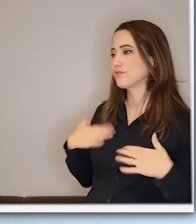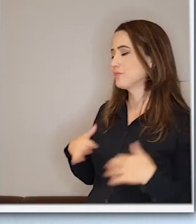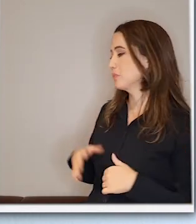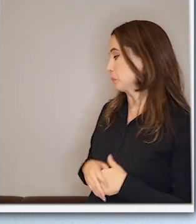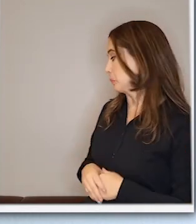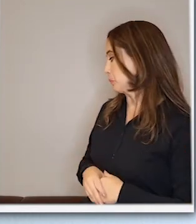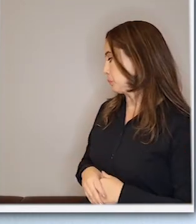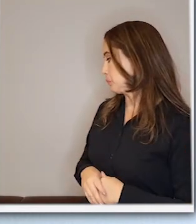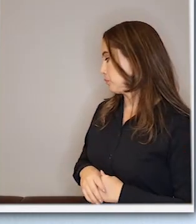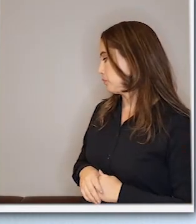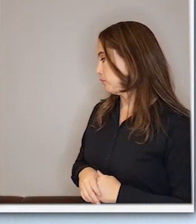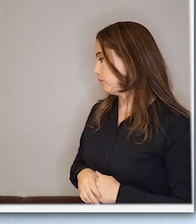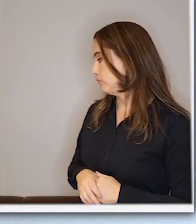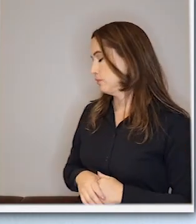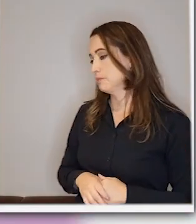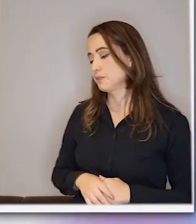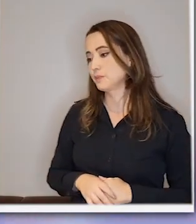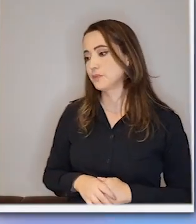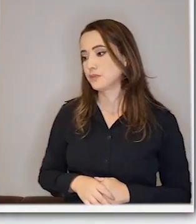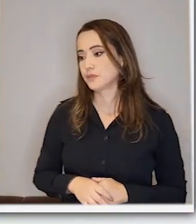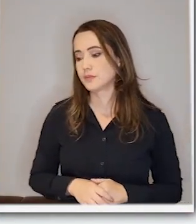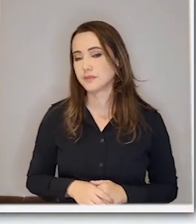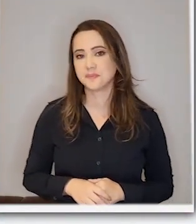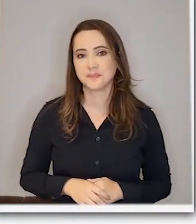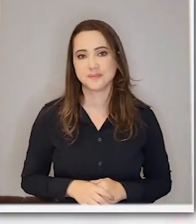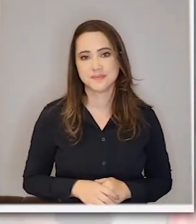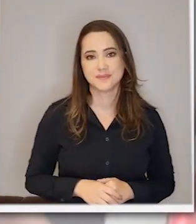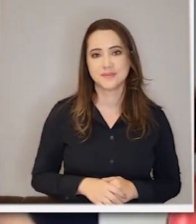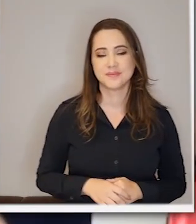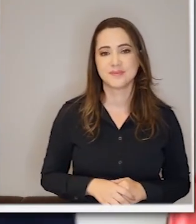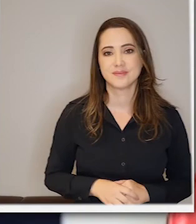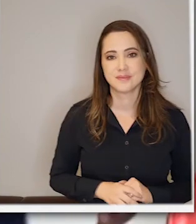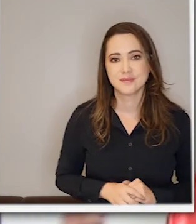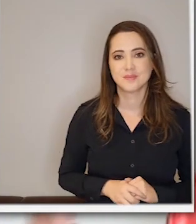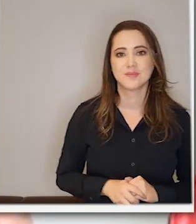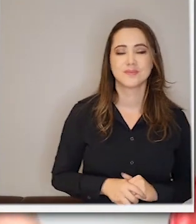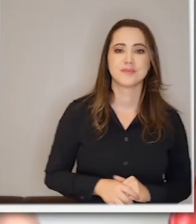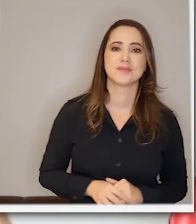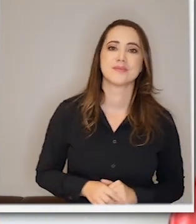quer, Fabiano? Eu quero viajar, vou dar uma relaxada.